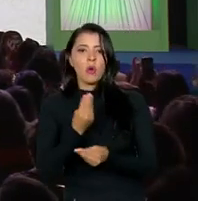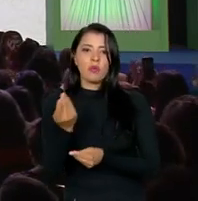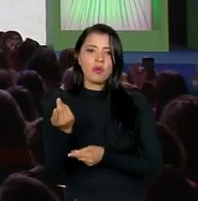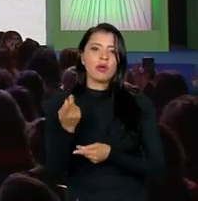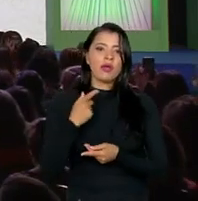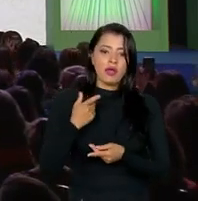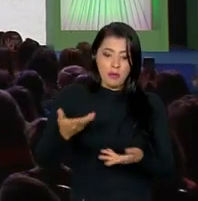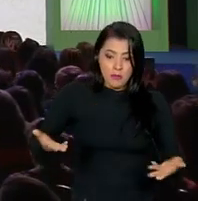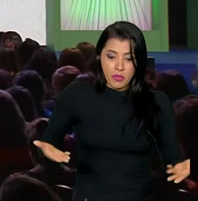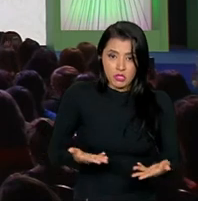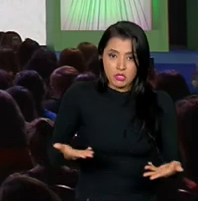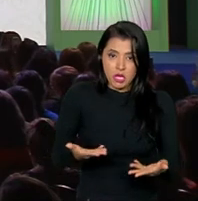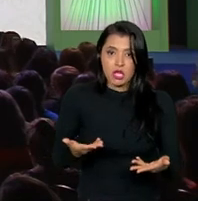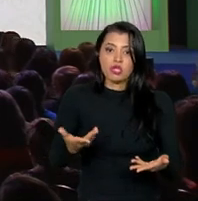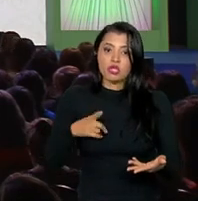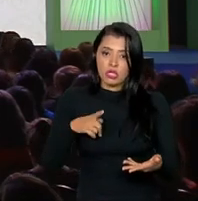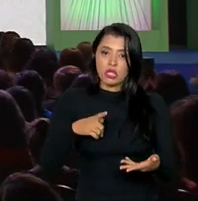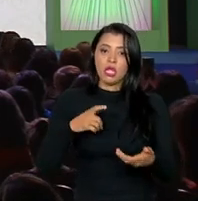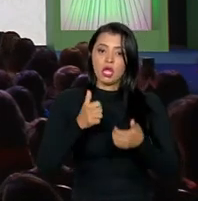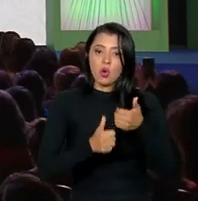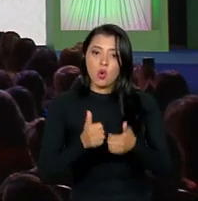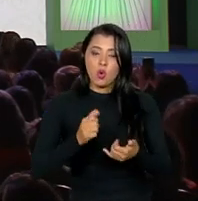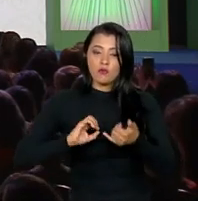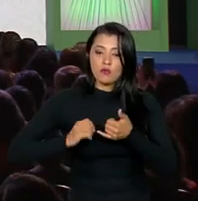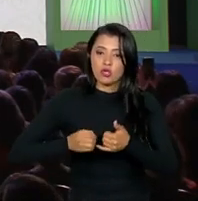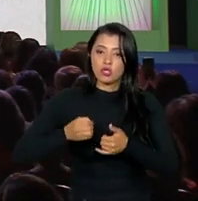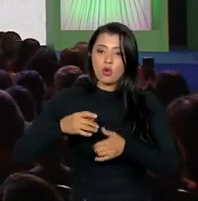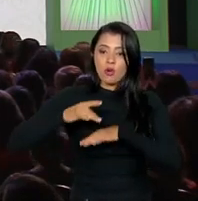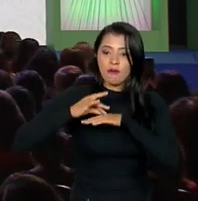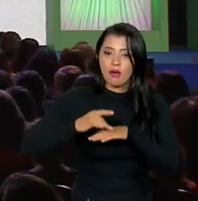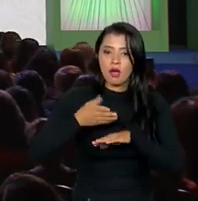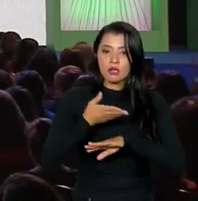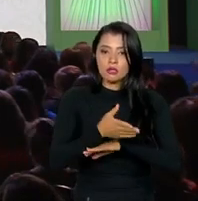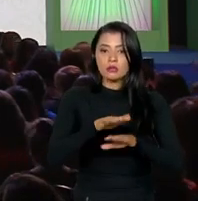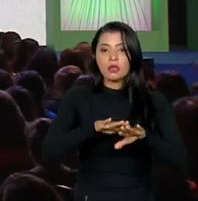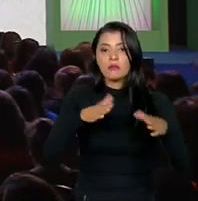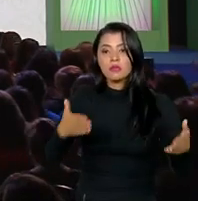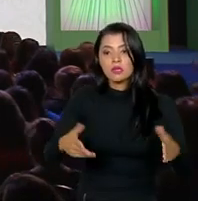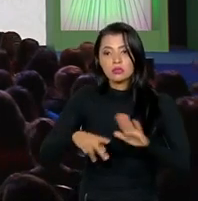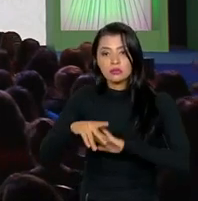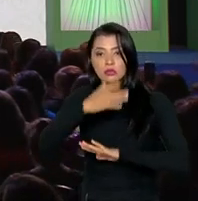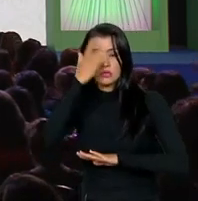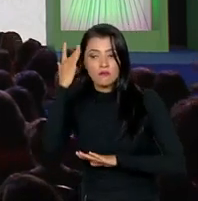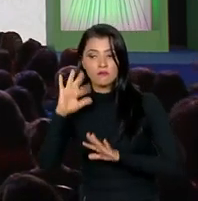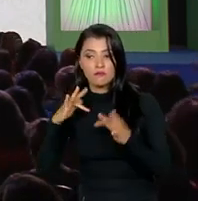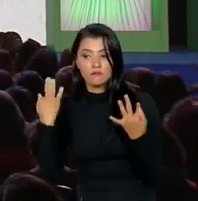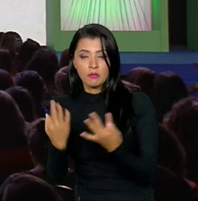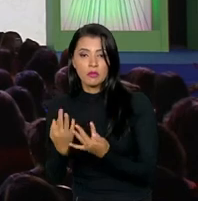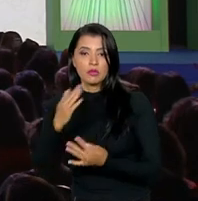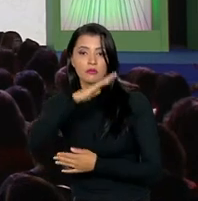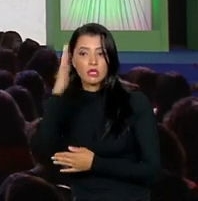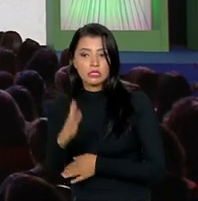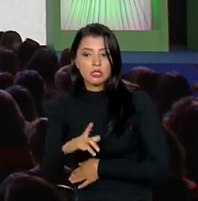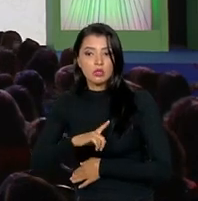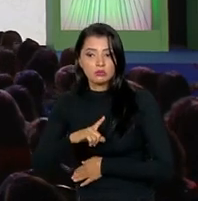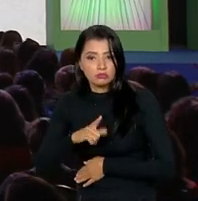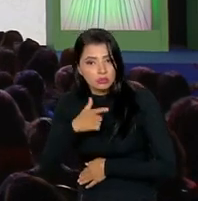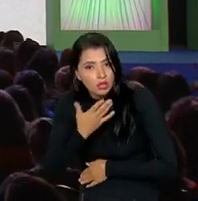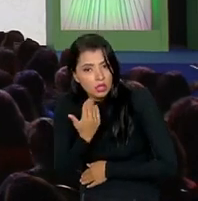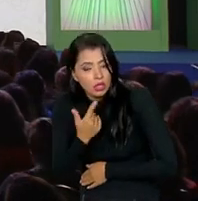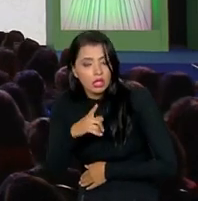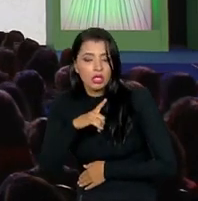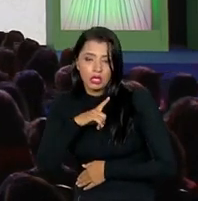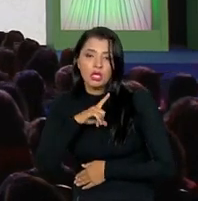do presente, que é colocar o arroz, o feijão, a carne, lá na mesa, né, das famílias brasileiras. E para a